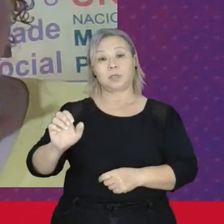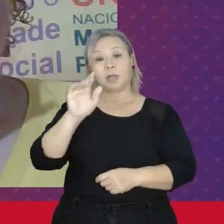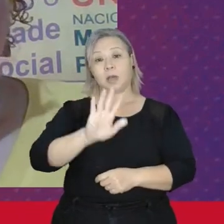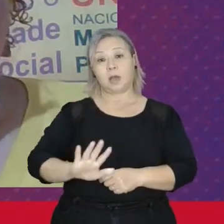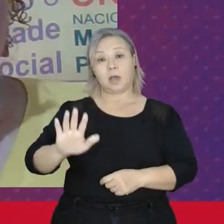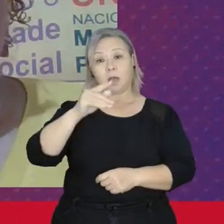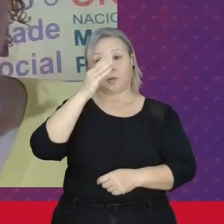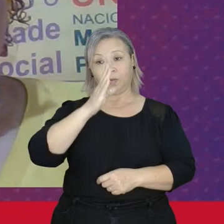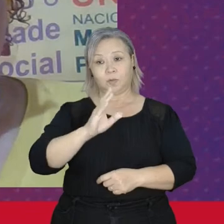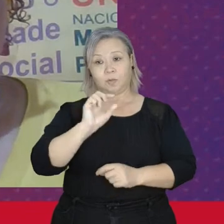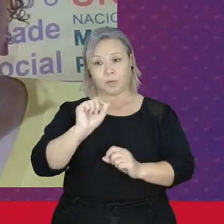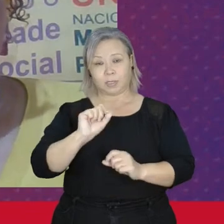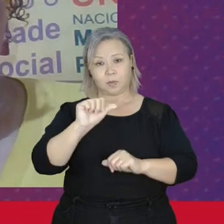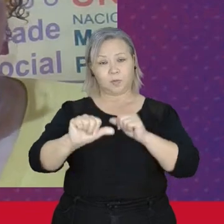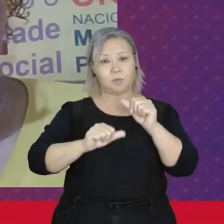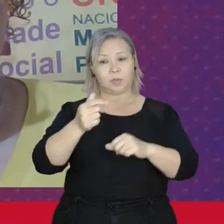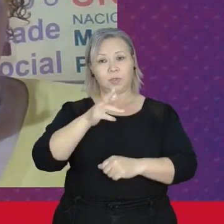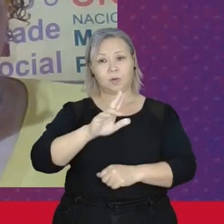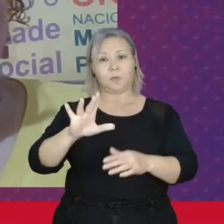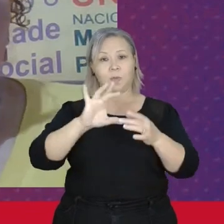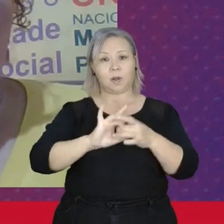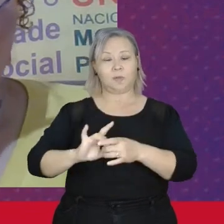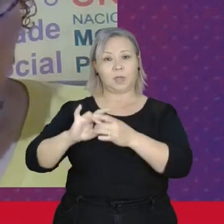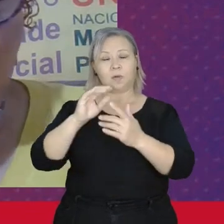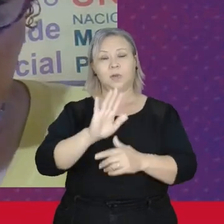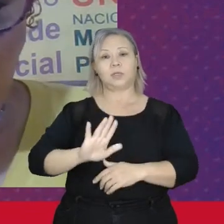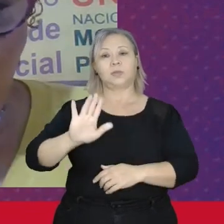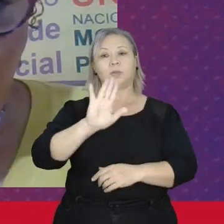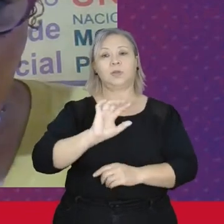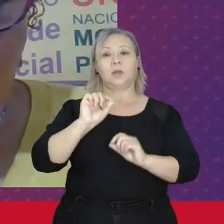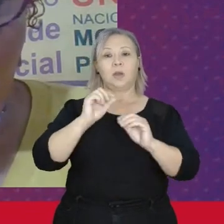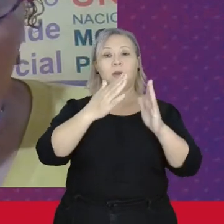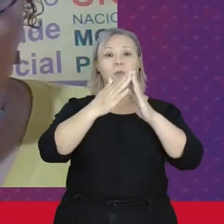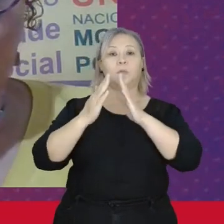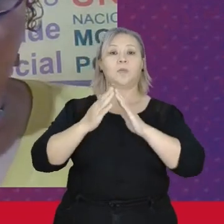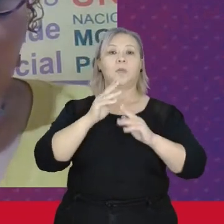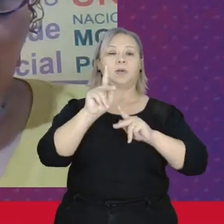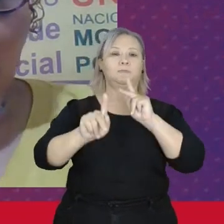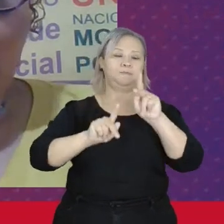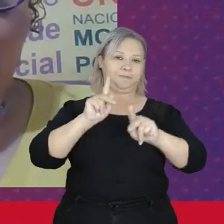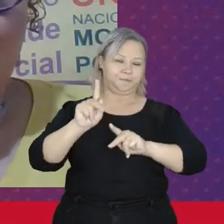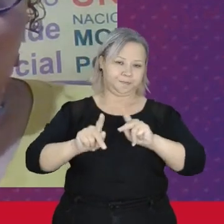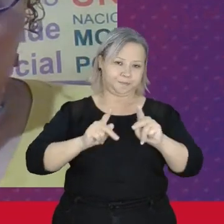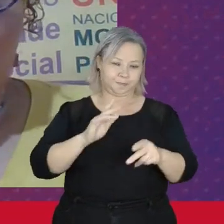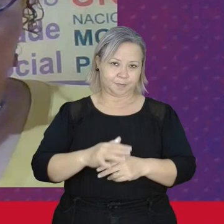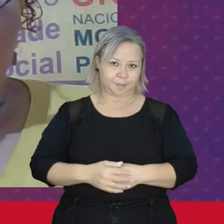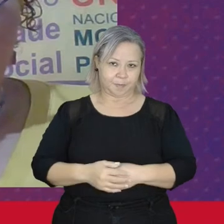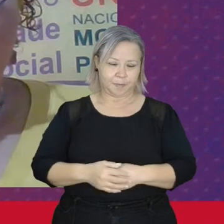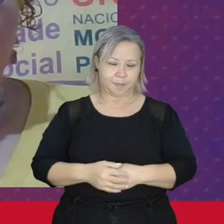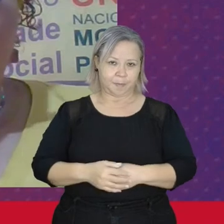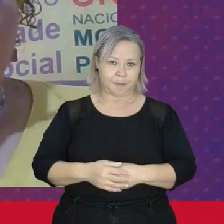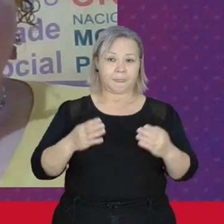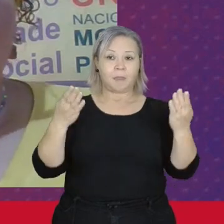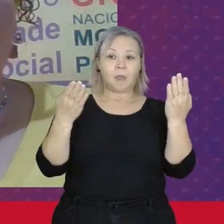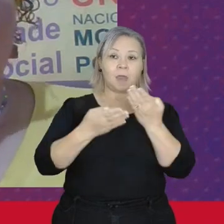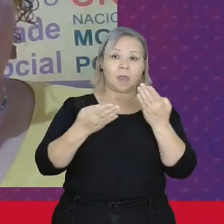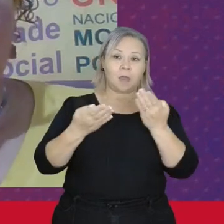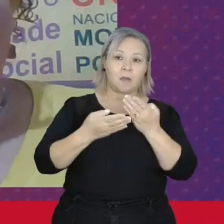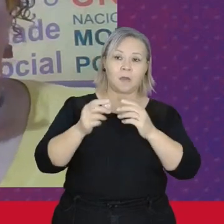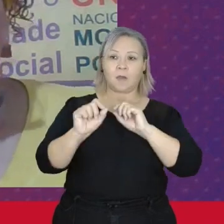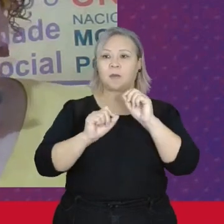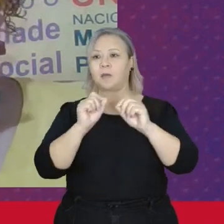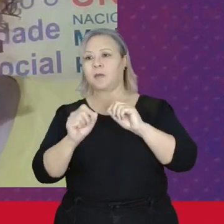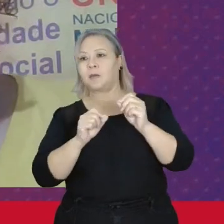Brasileira, que muda de nome para União Nacional por Moradia Popular. E a Rede Mulher e Habitat é